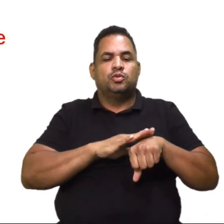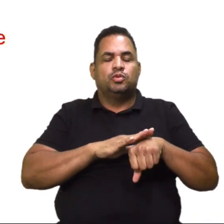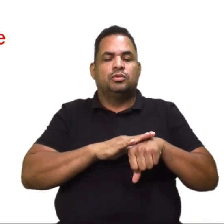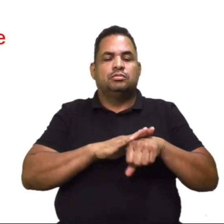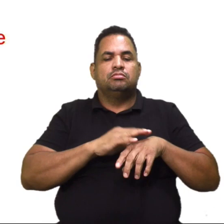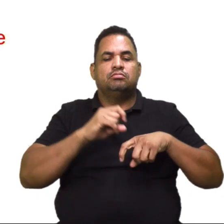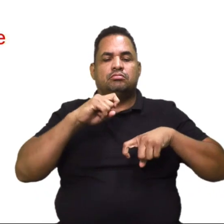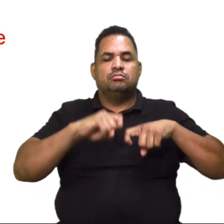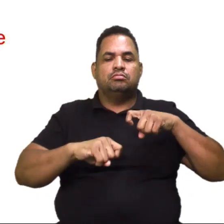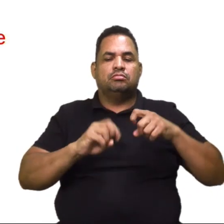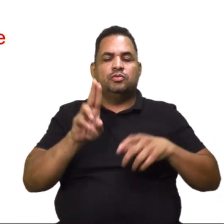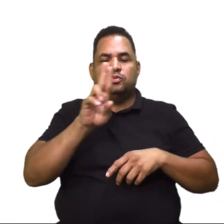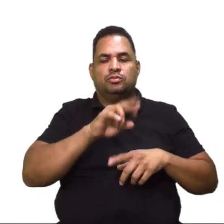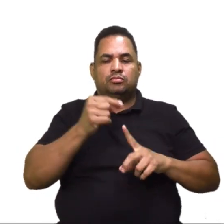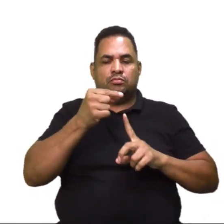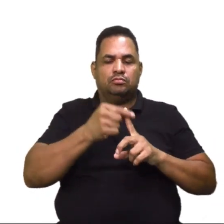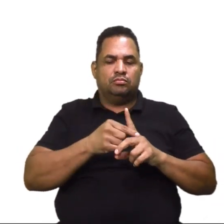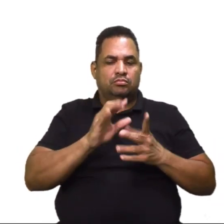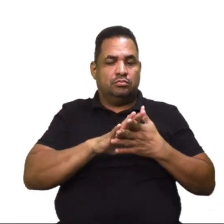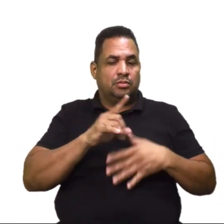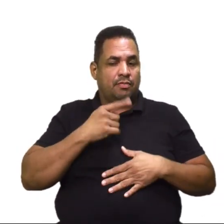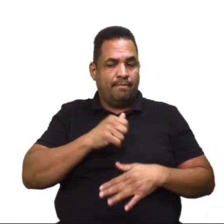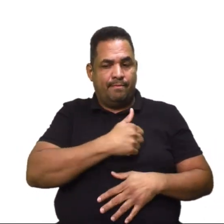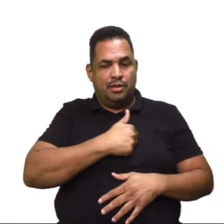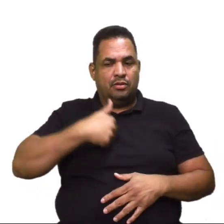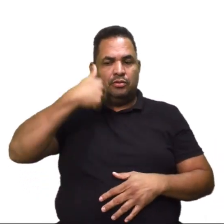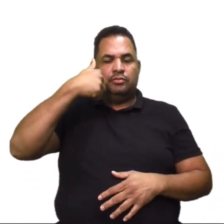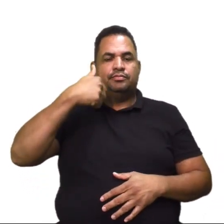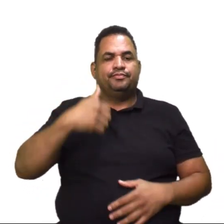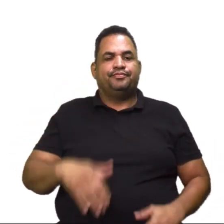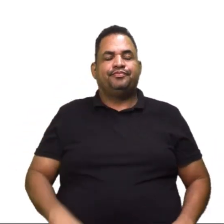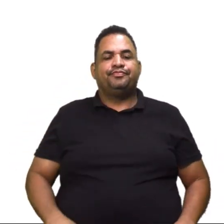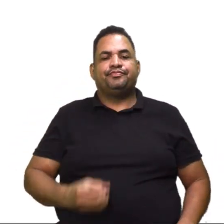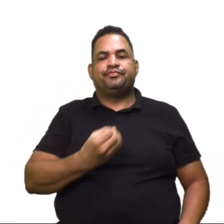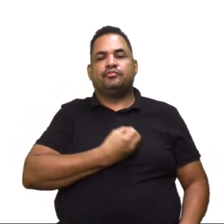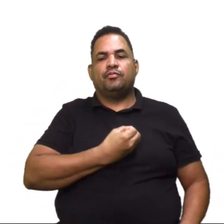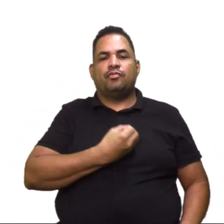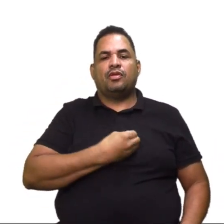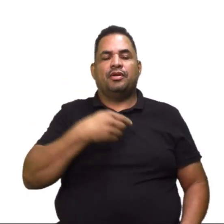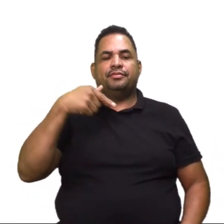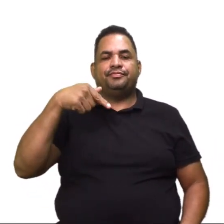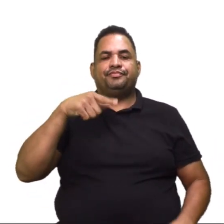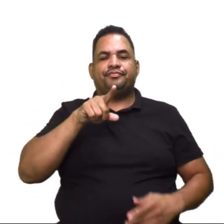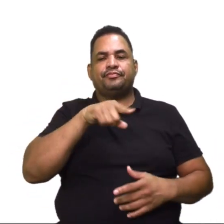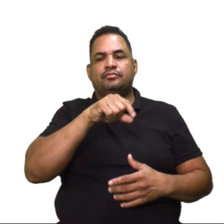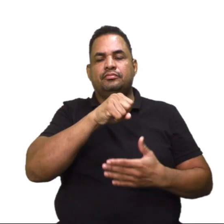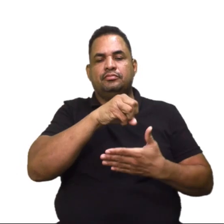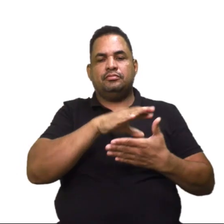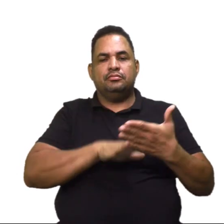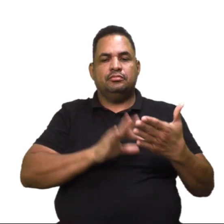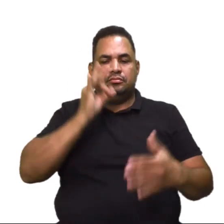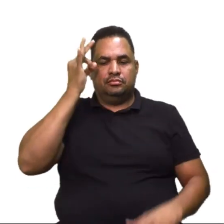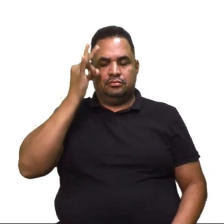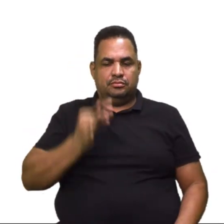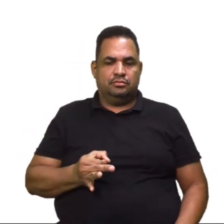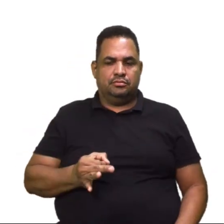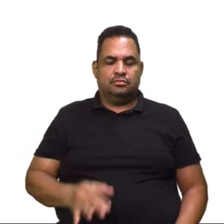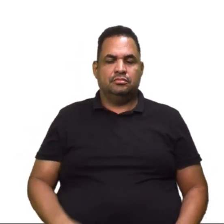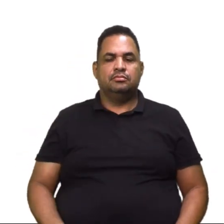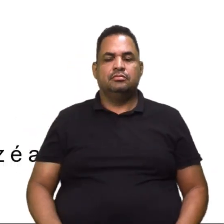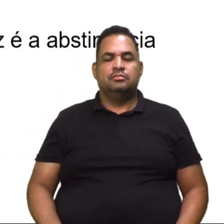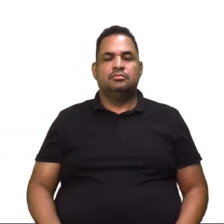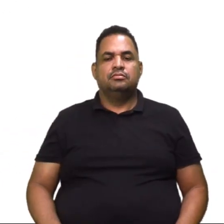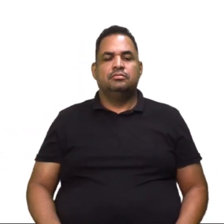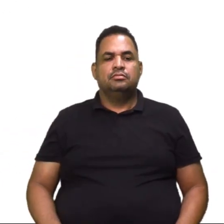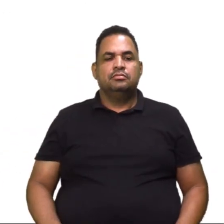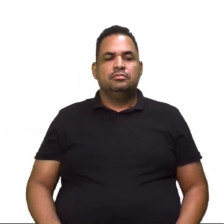usando camisinha é sempre o ideal. Questão de número 7. Marque a sentença correta. Vamos